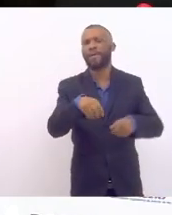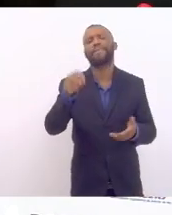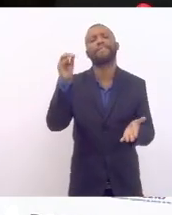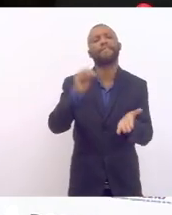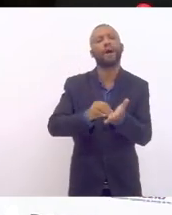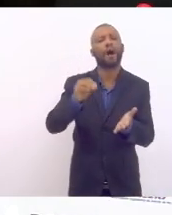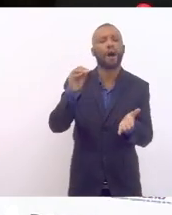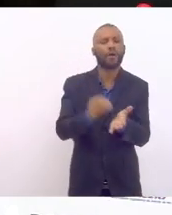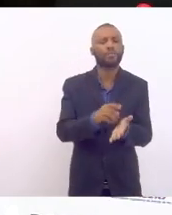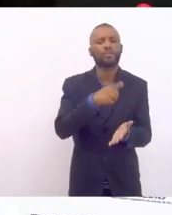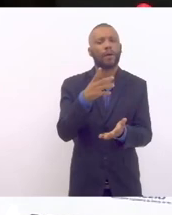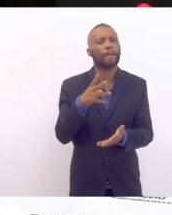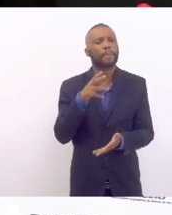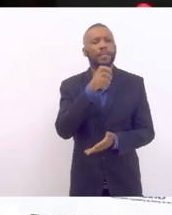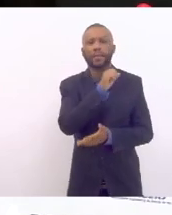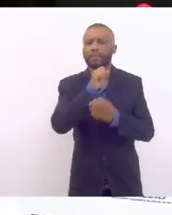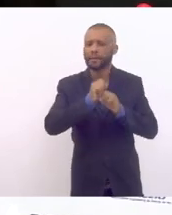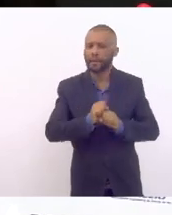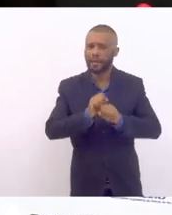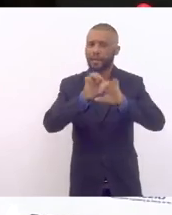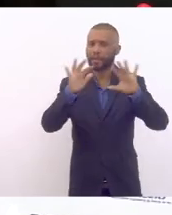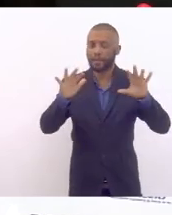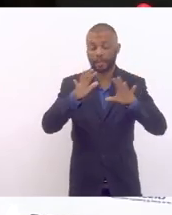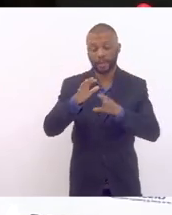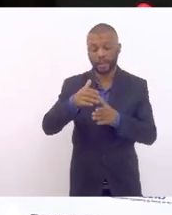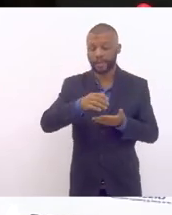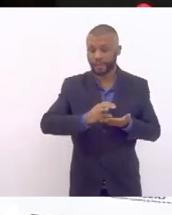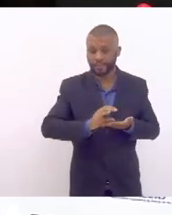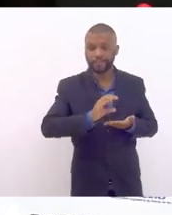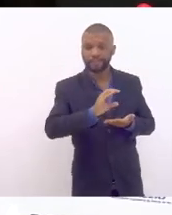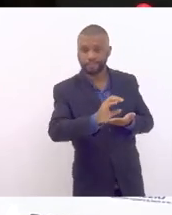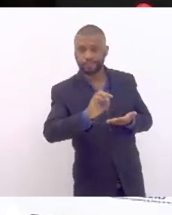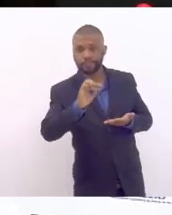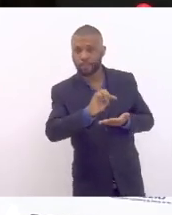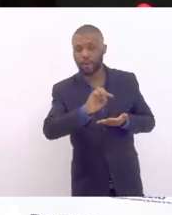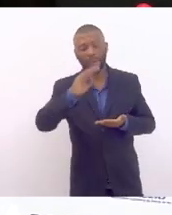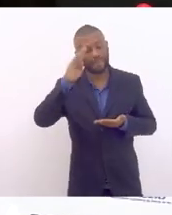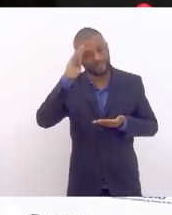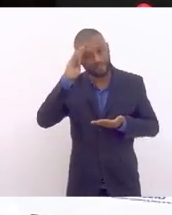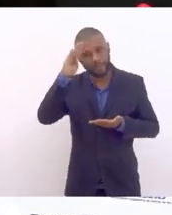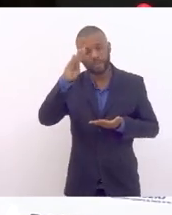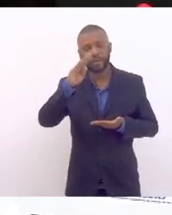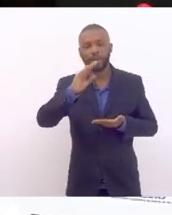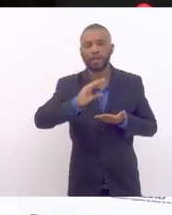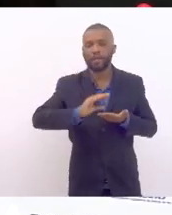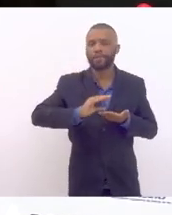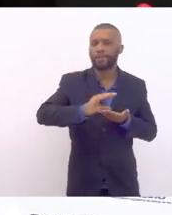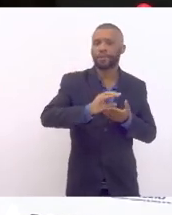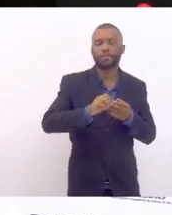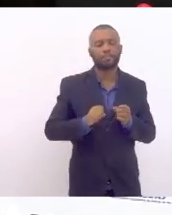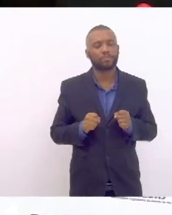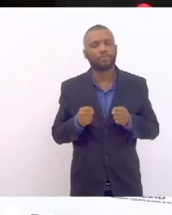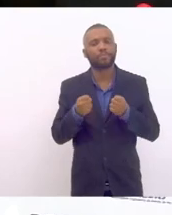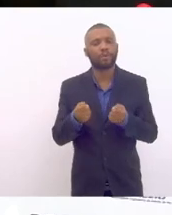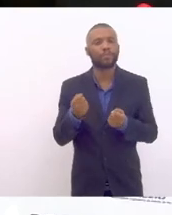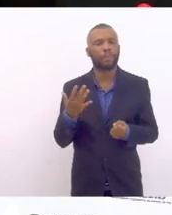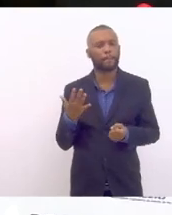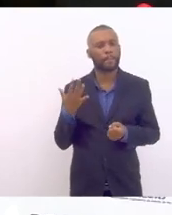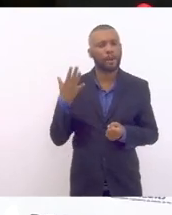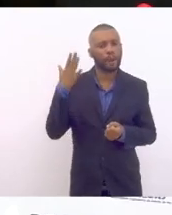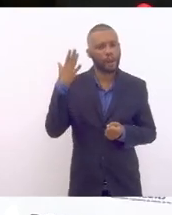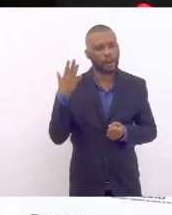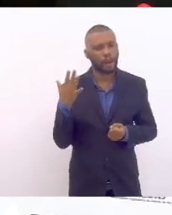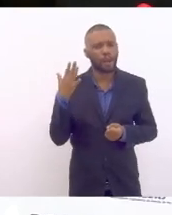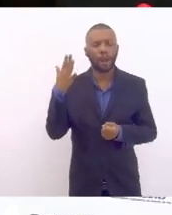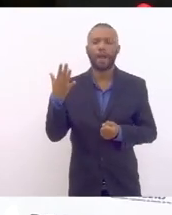e a gente percebe claramente que a execução desses orçamentos elas são minha com a sua grande maioria executado com muito esforço pelo pela redução